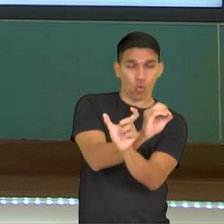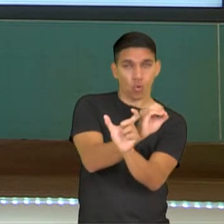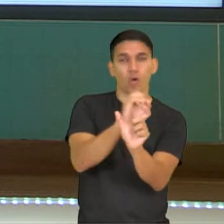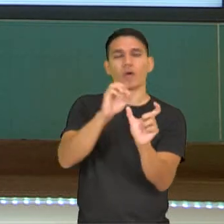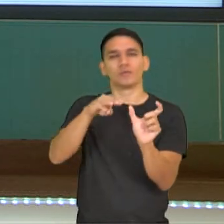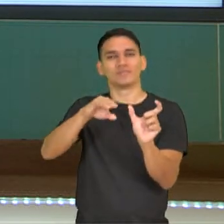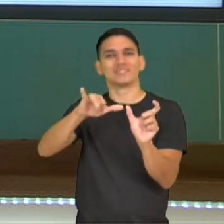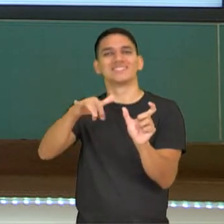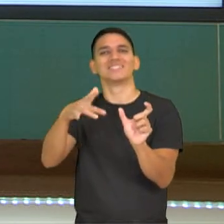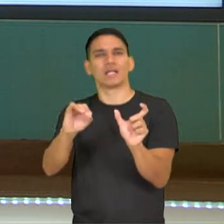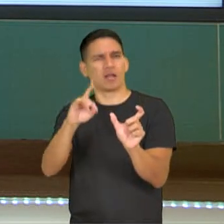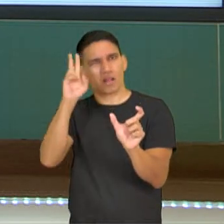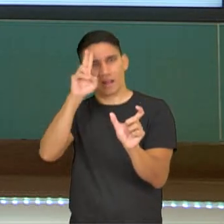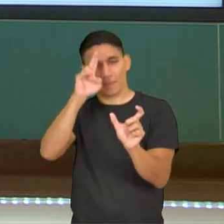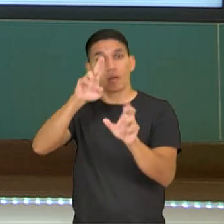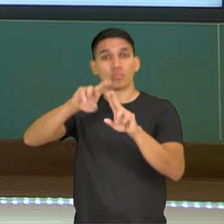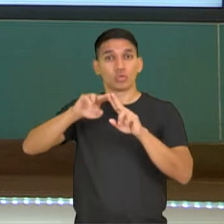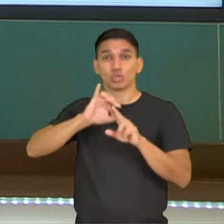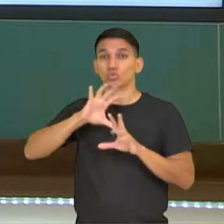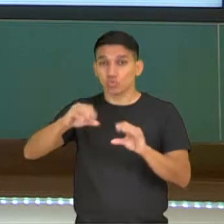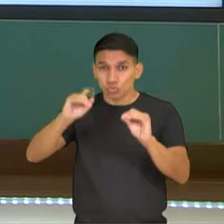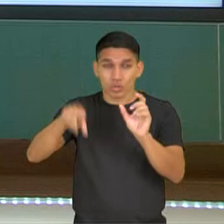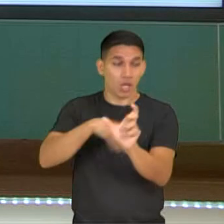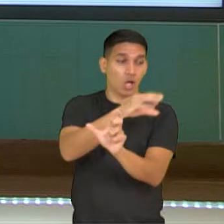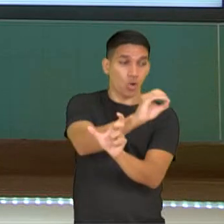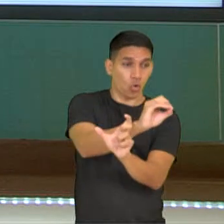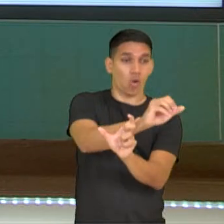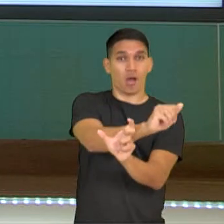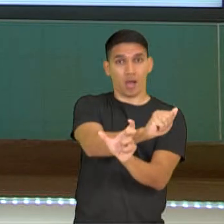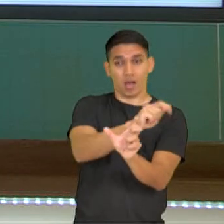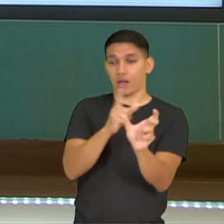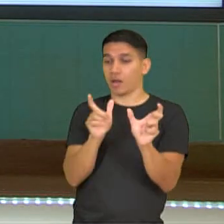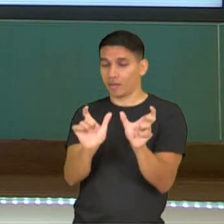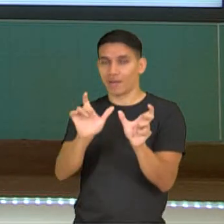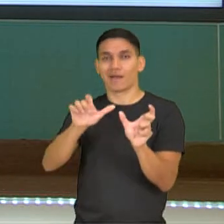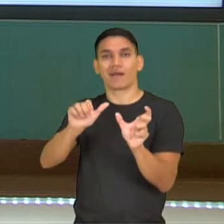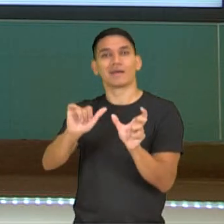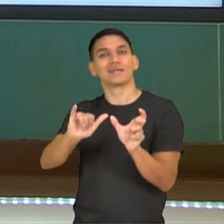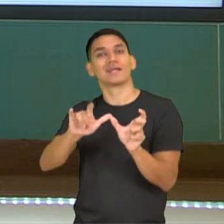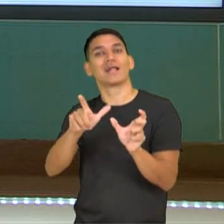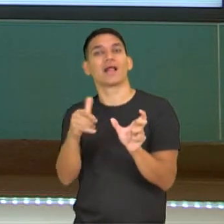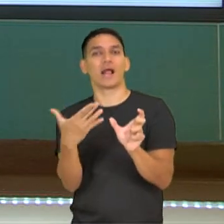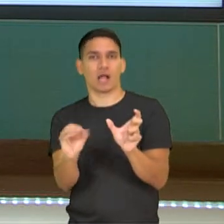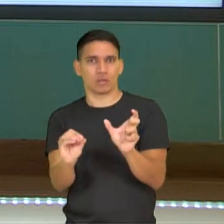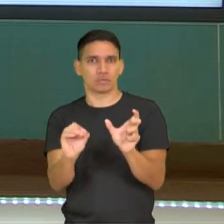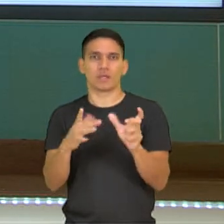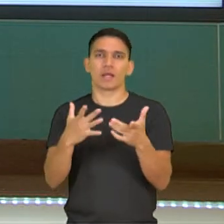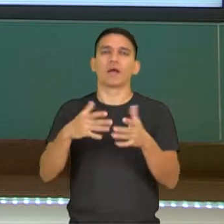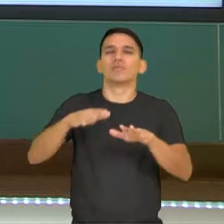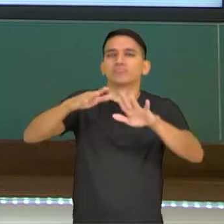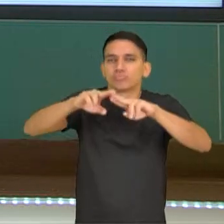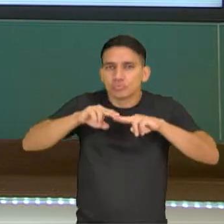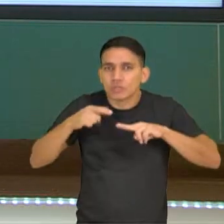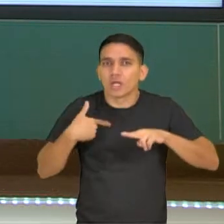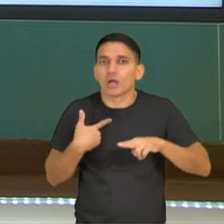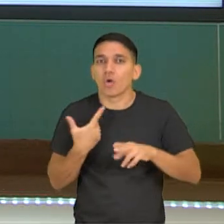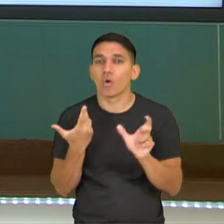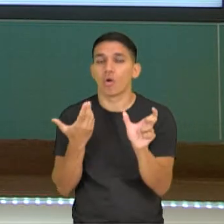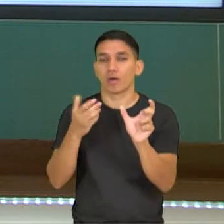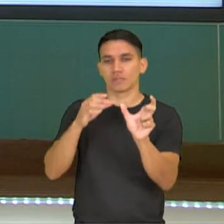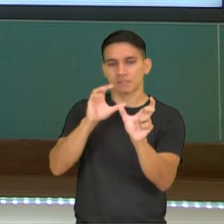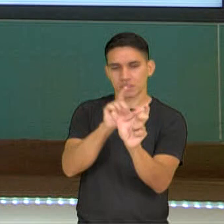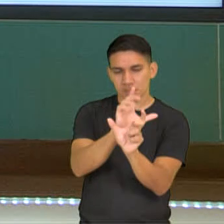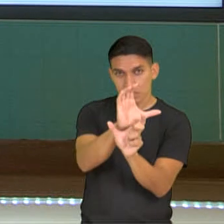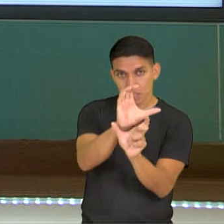aqui? Substantivo, tudo que eu puder colocar o ou a na frente. Quando eu digo o comilão, o que eu fiz? Eu peguei ali o COM, né,